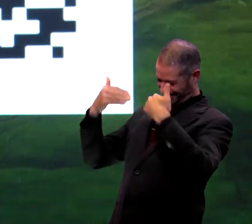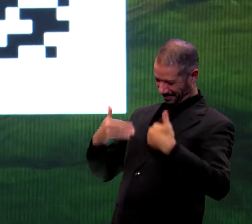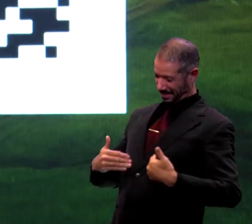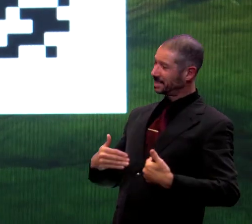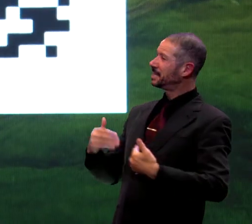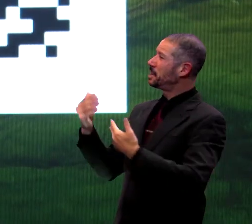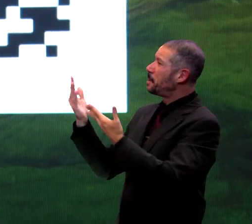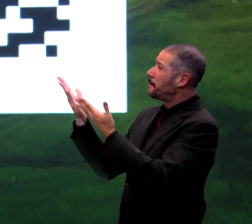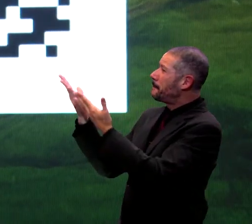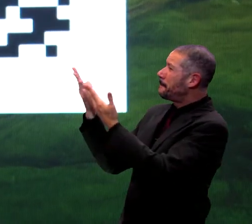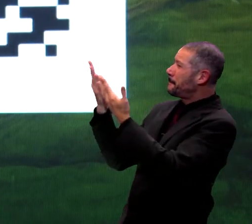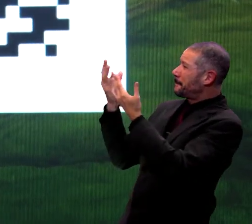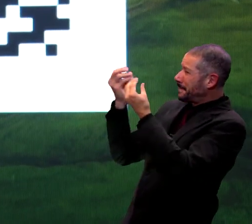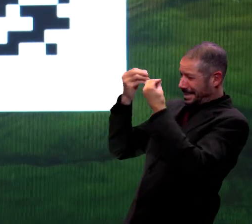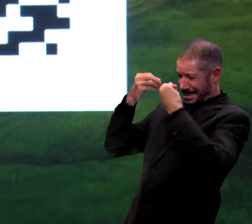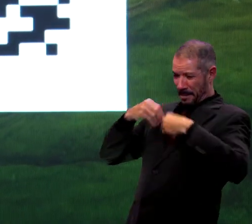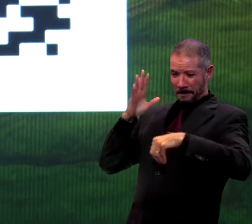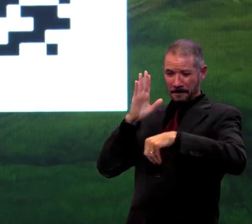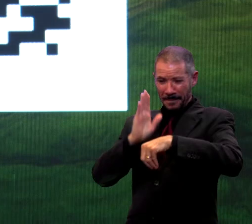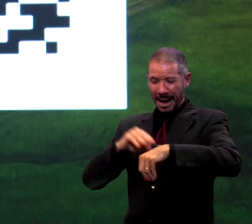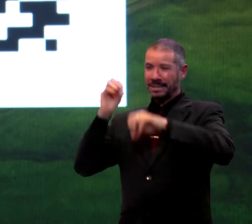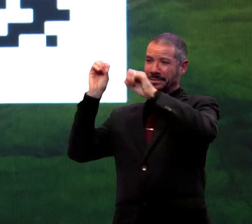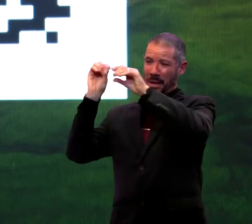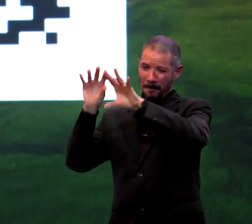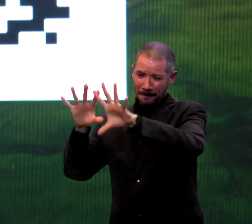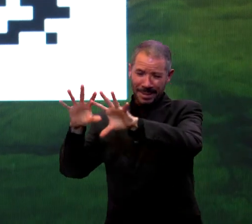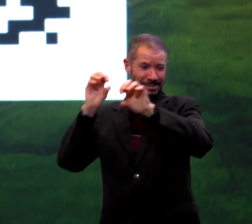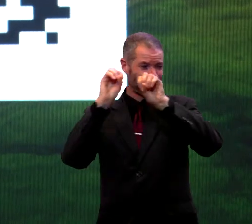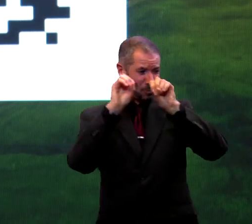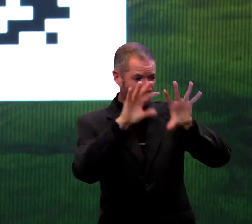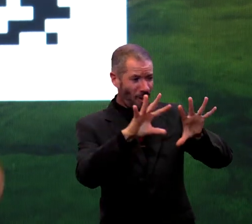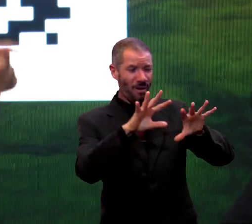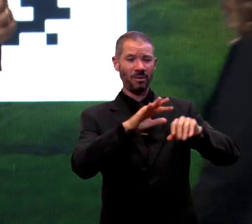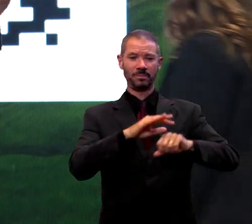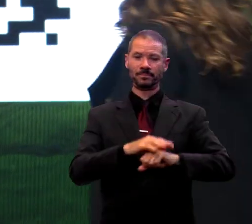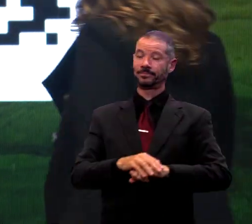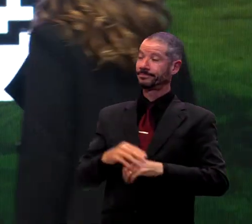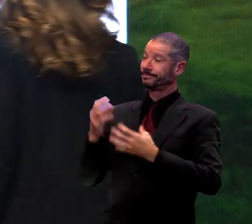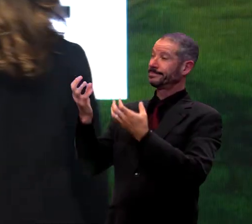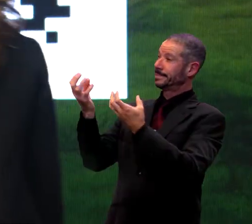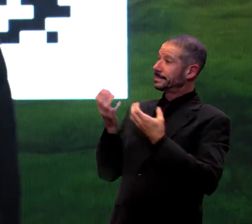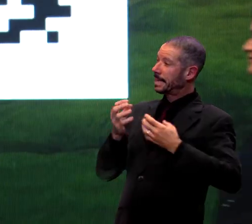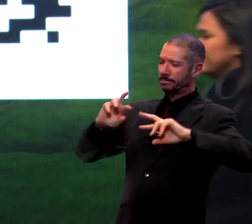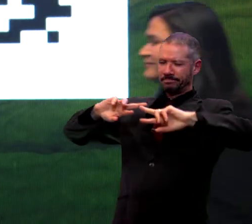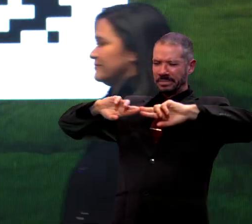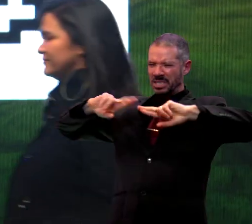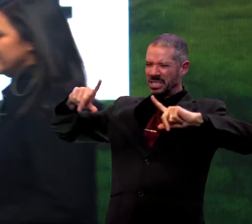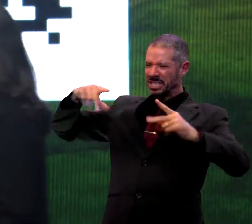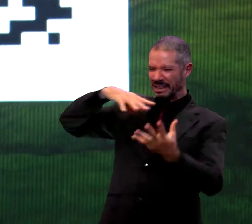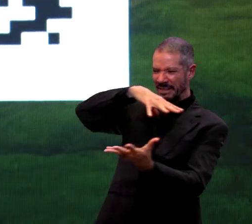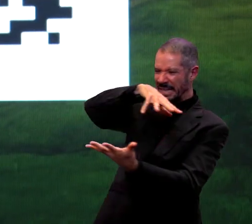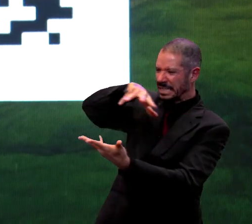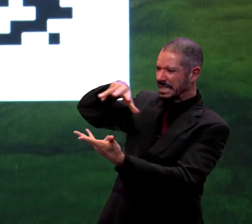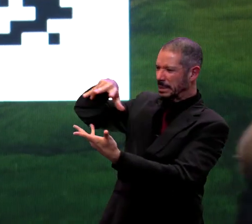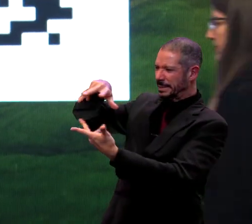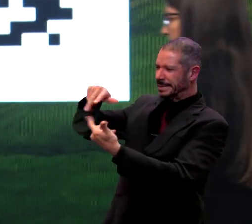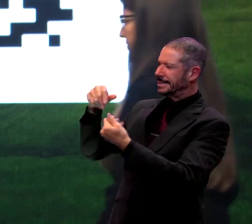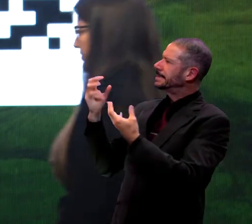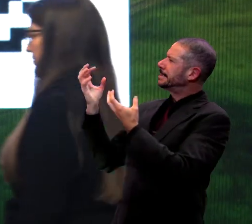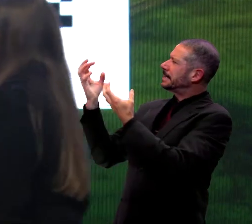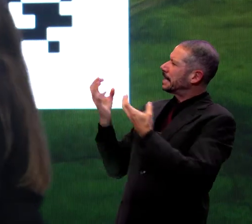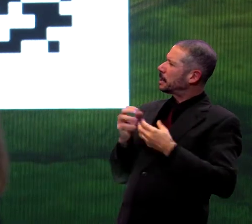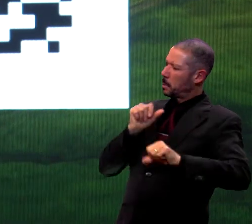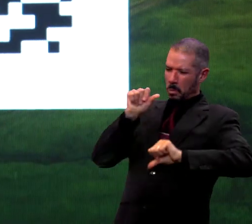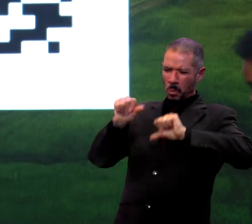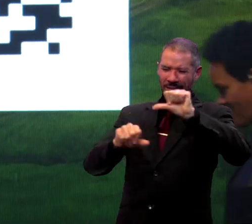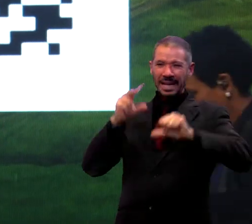dá mais para que eu possa abençoar mais. Eu quero fazer diferença nesse mundo, eu quero mudar a história